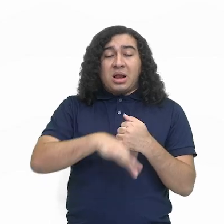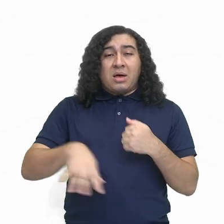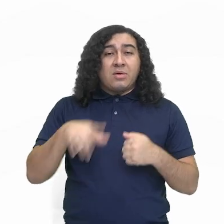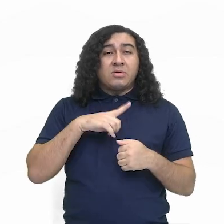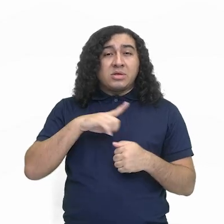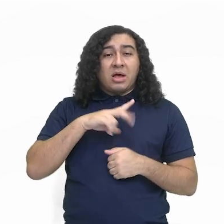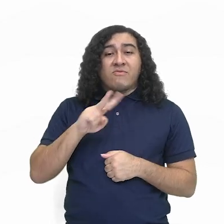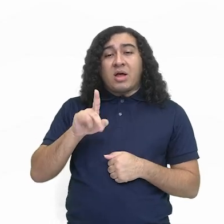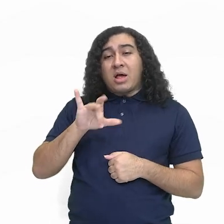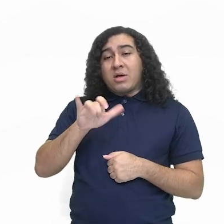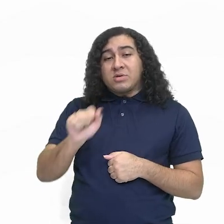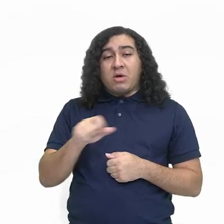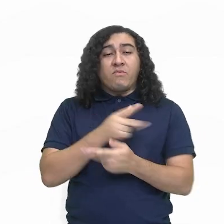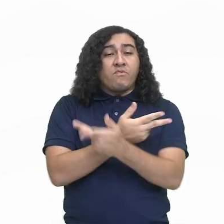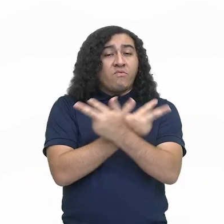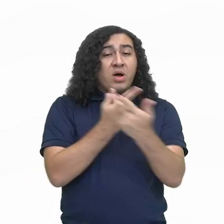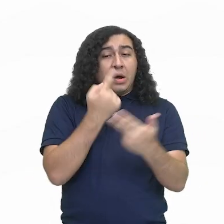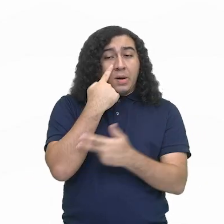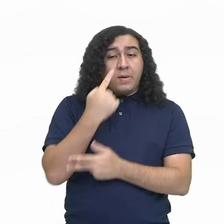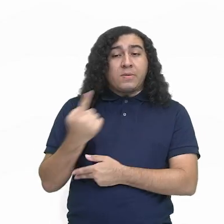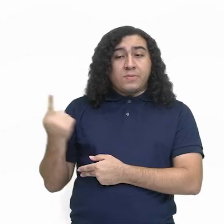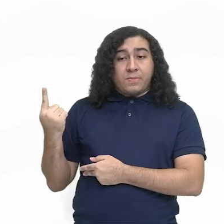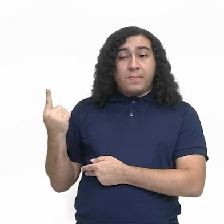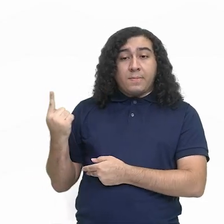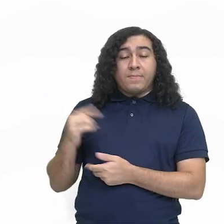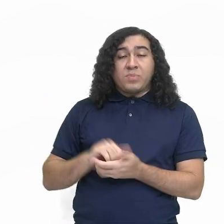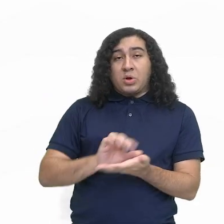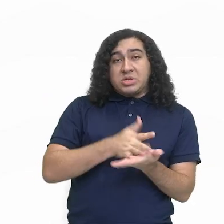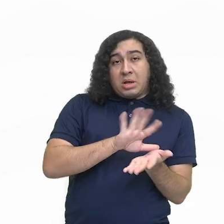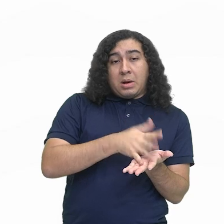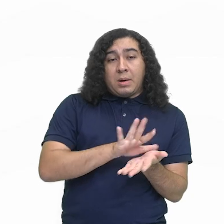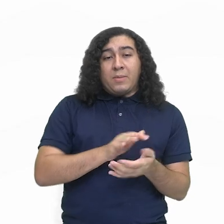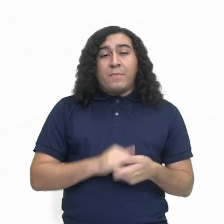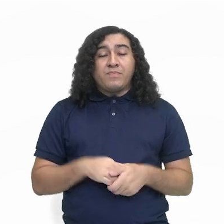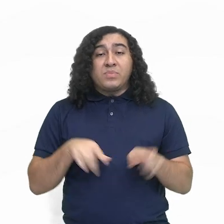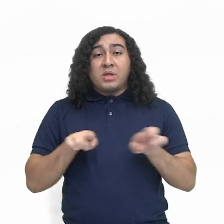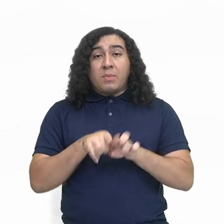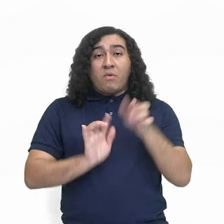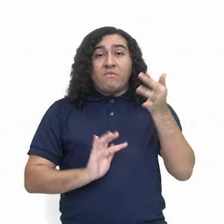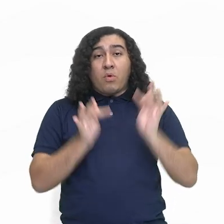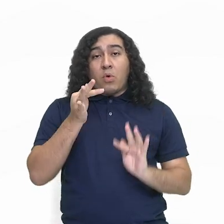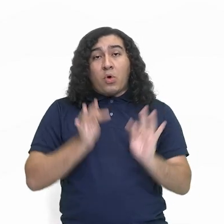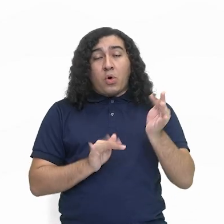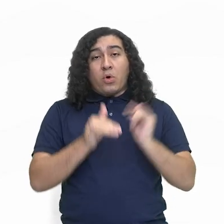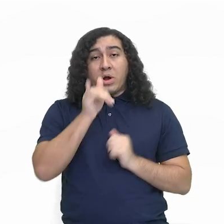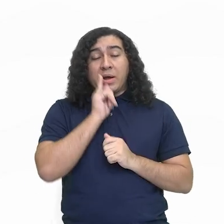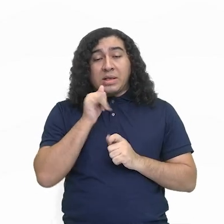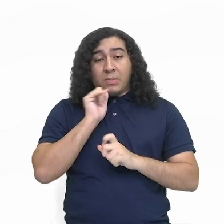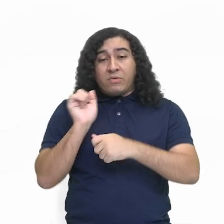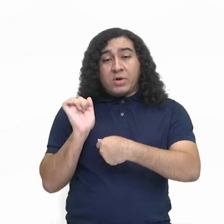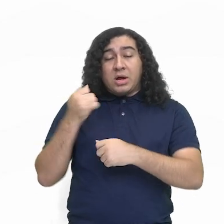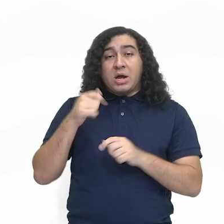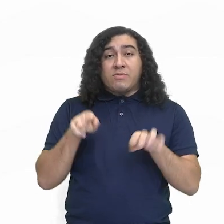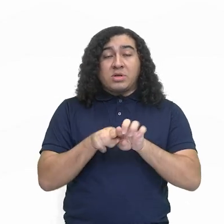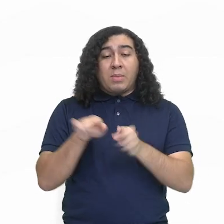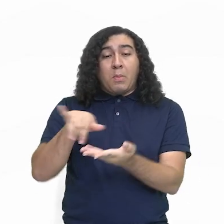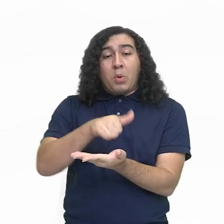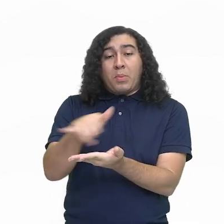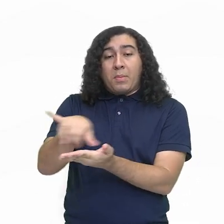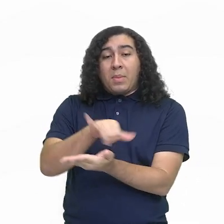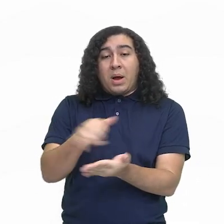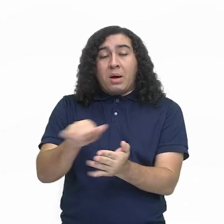valsa, salsa, tango, forró, samba de gafieira, danças folclóricas, como o frevo, boi-bumbá, pau de